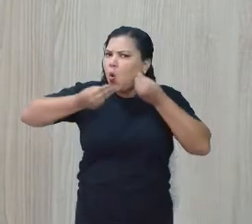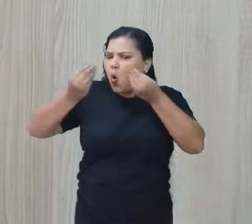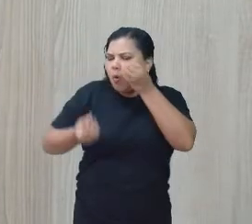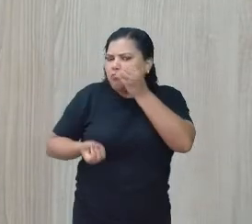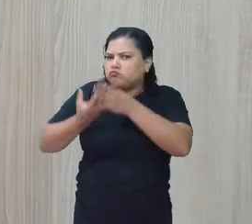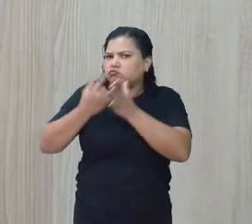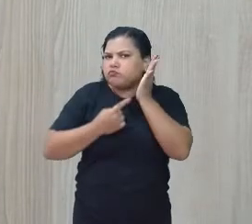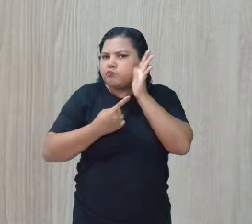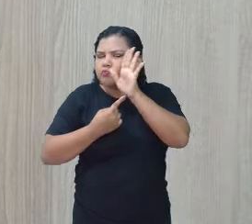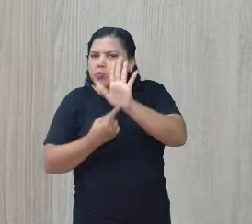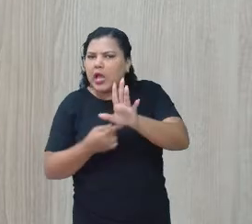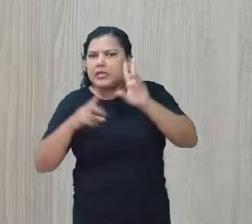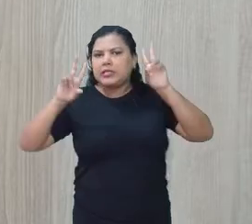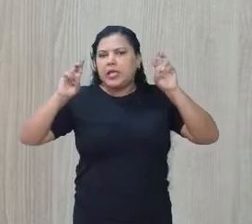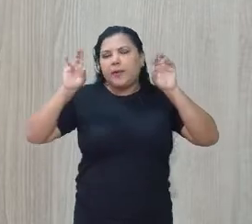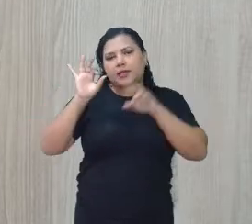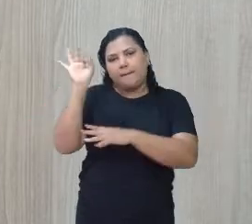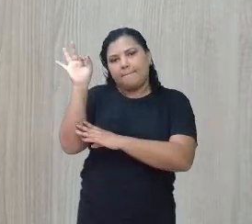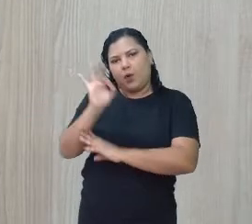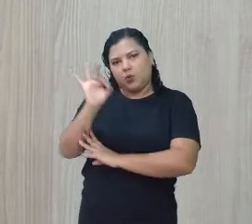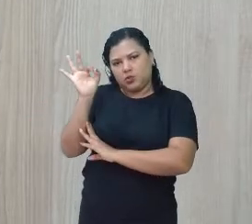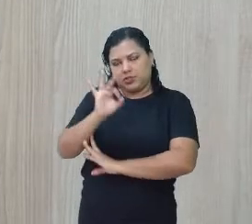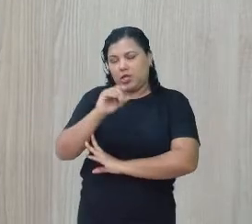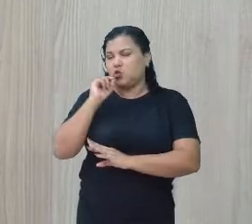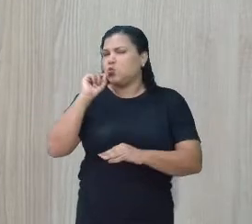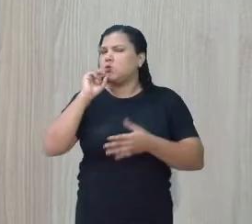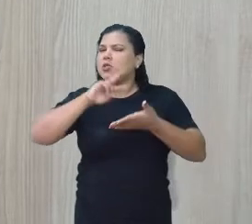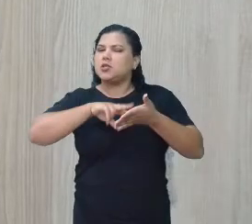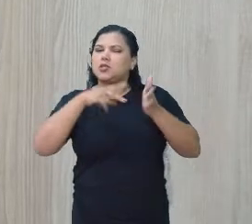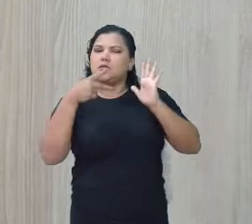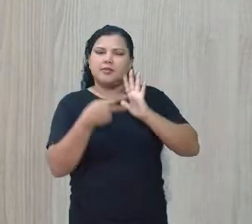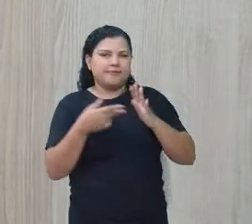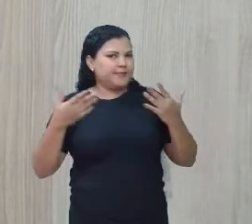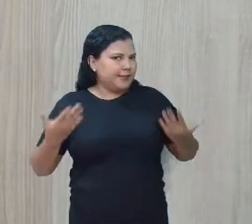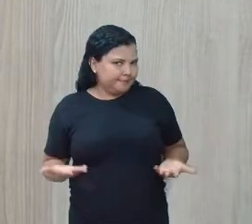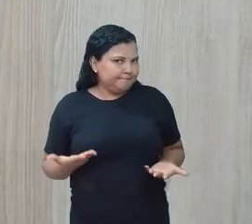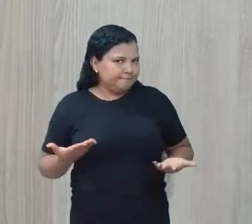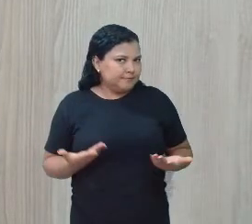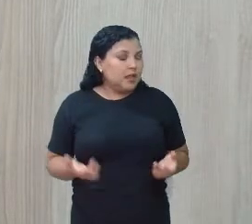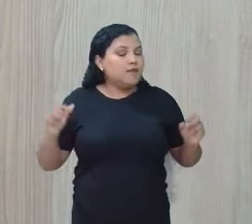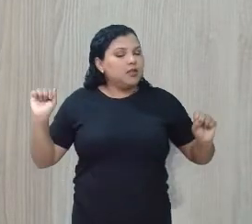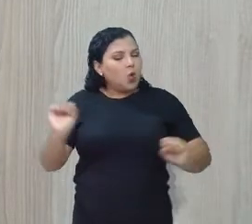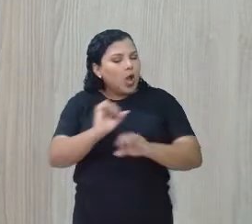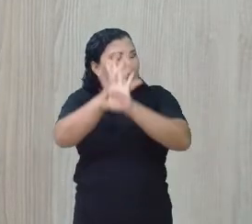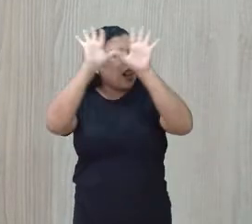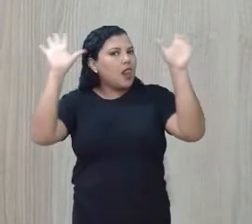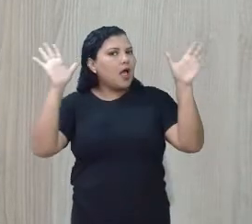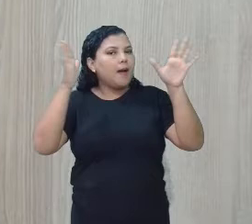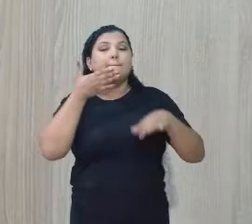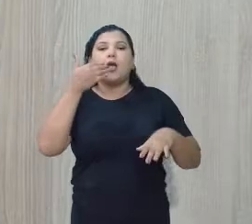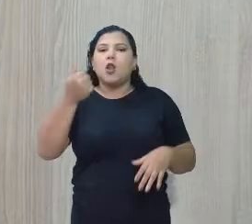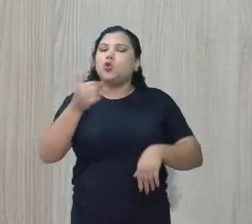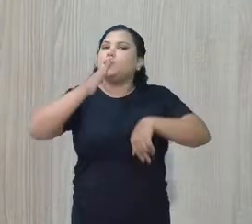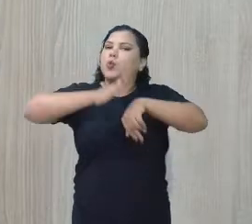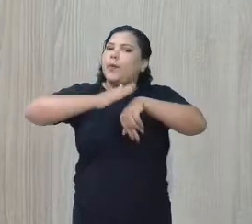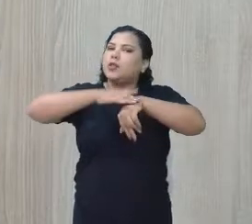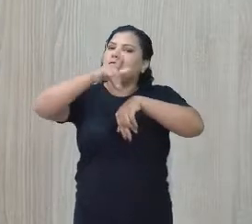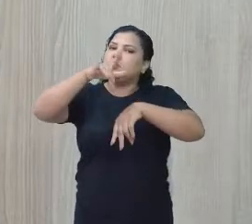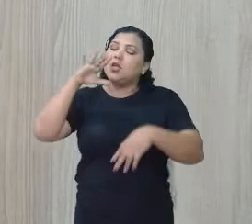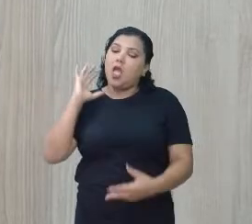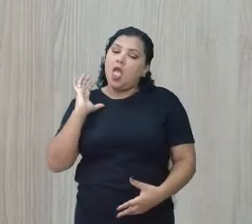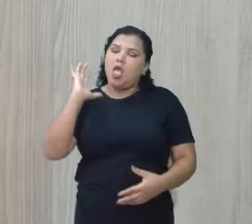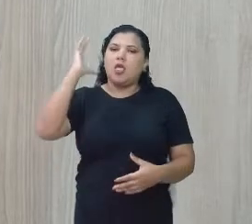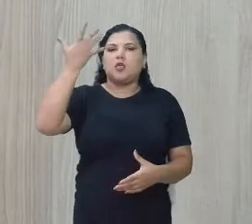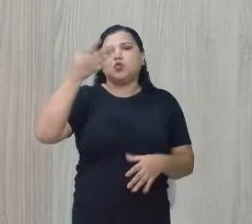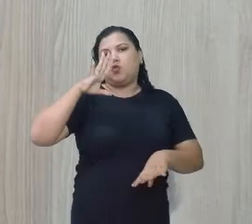surgiu essa questão da porcentagem, o que é que significa, vai lhe dar uma clareza maior na hora de você